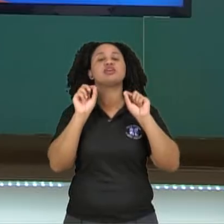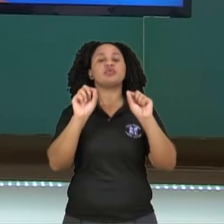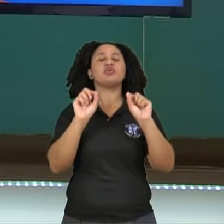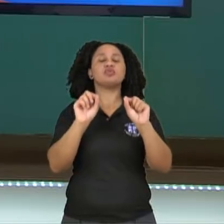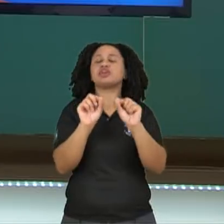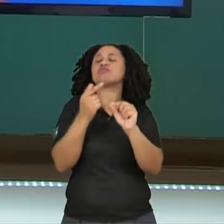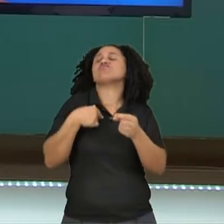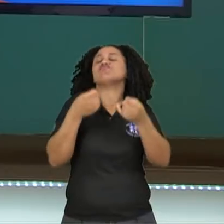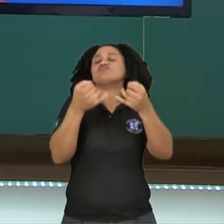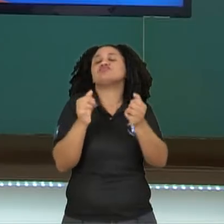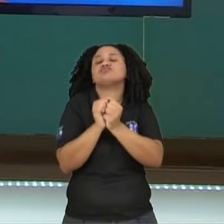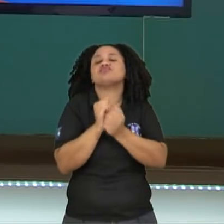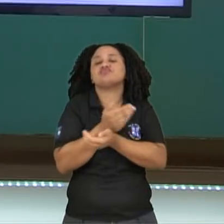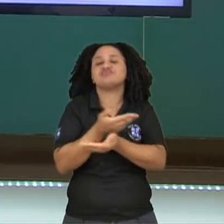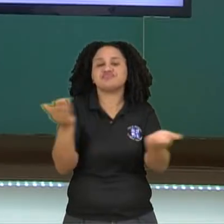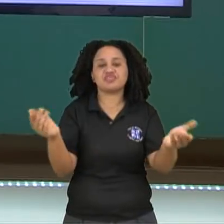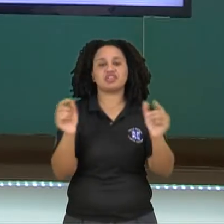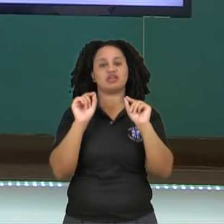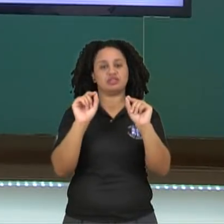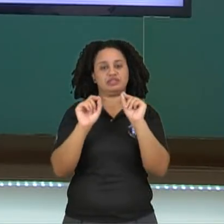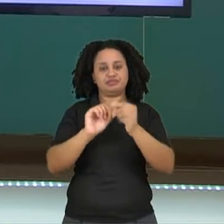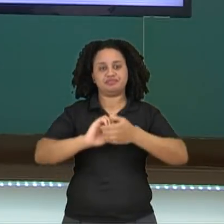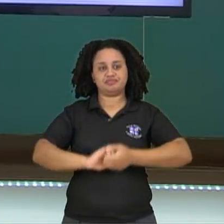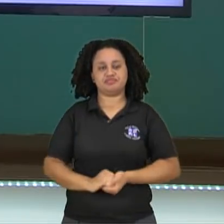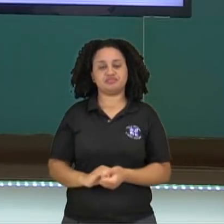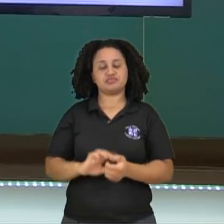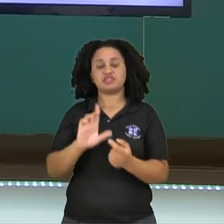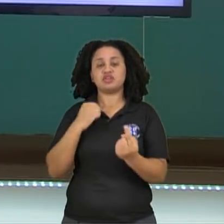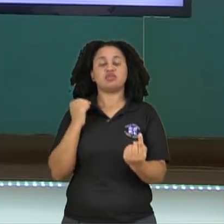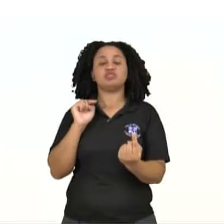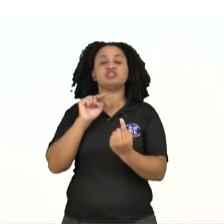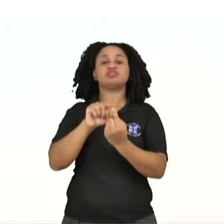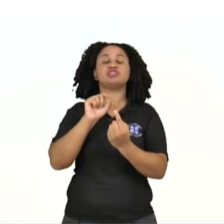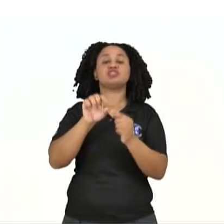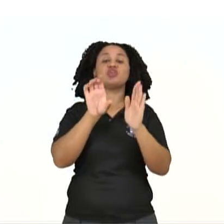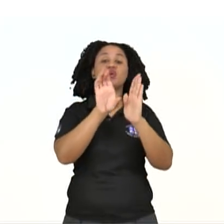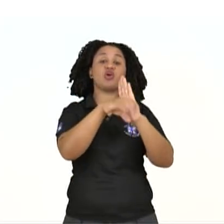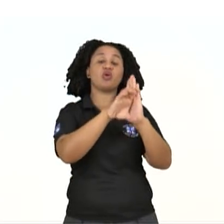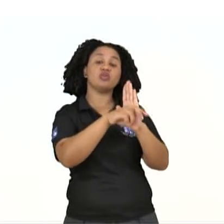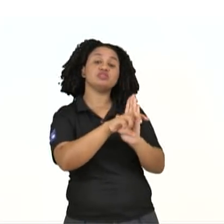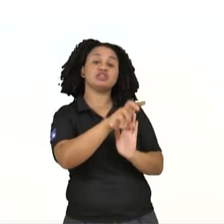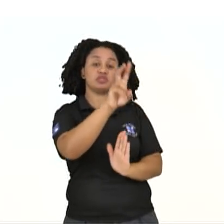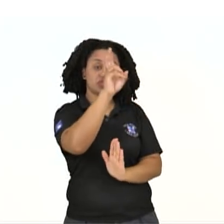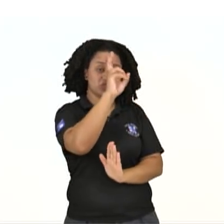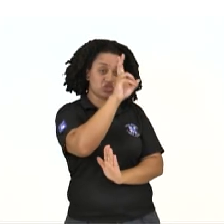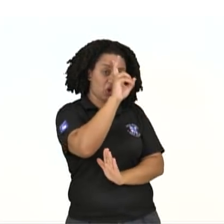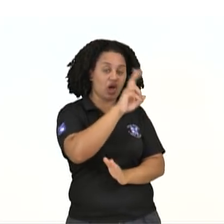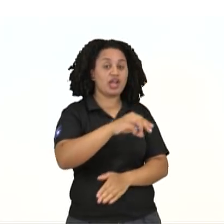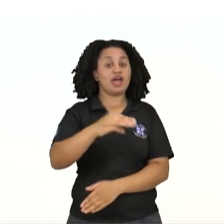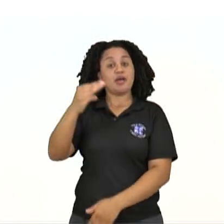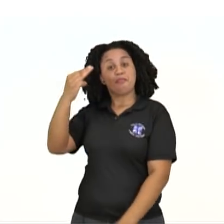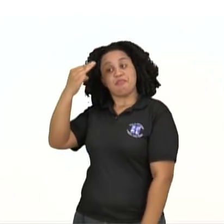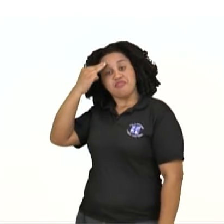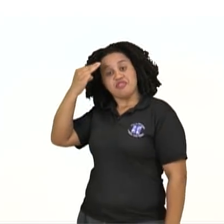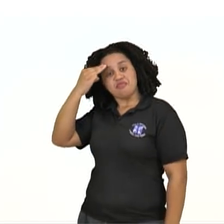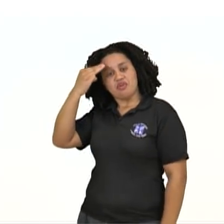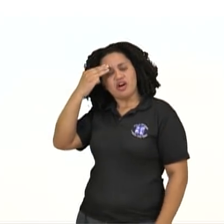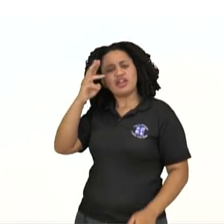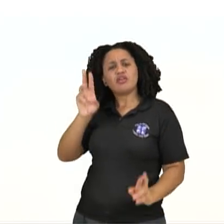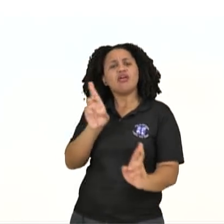com vocês os objetivos de conceito de história e memória e sua relação com a